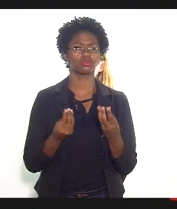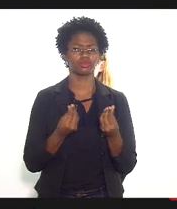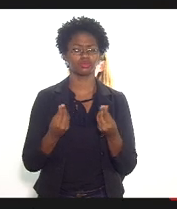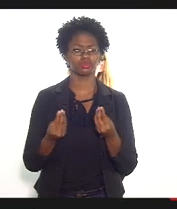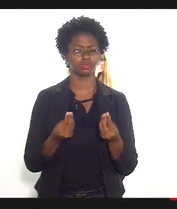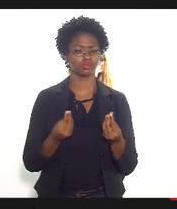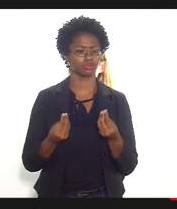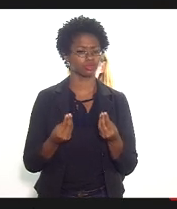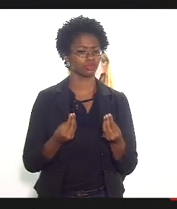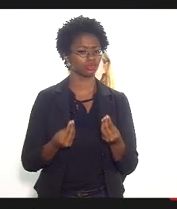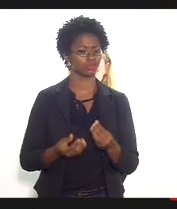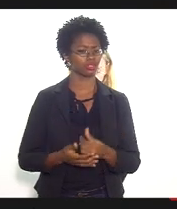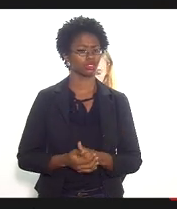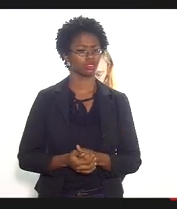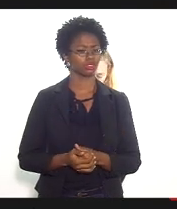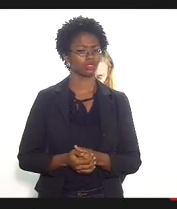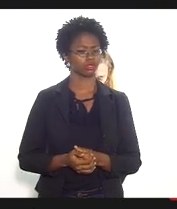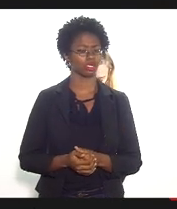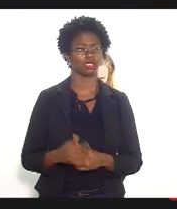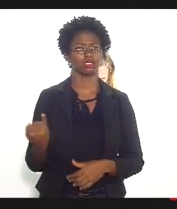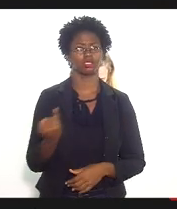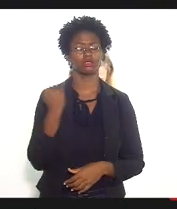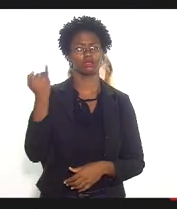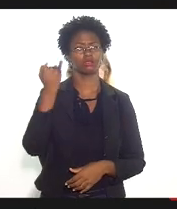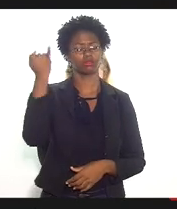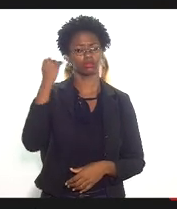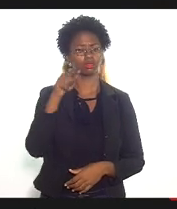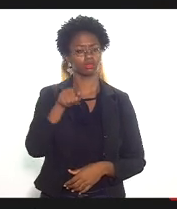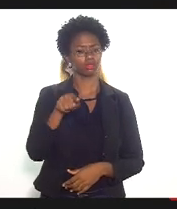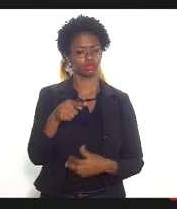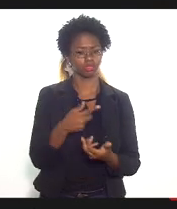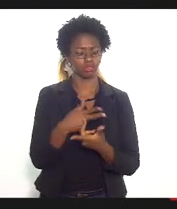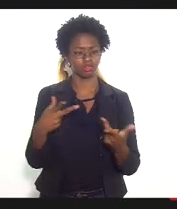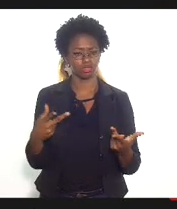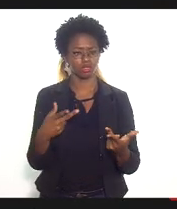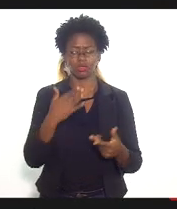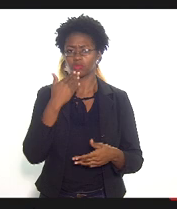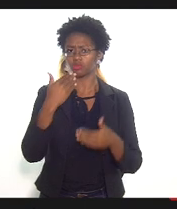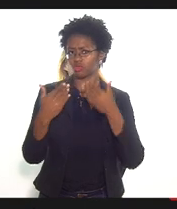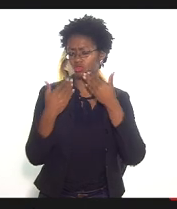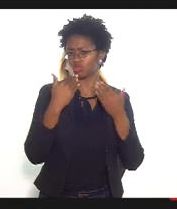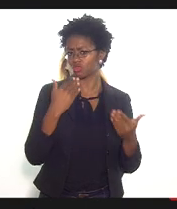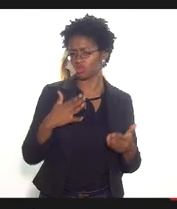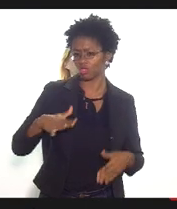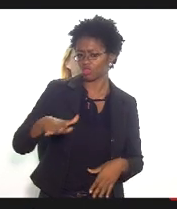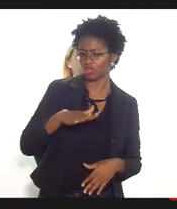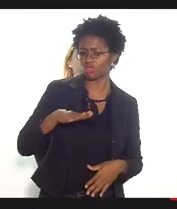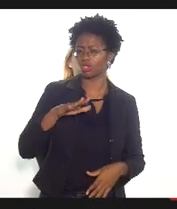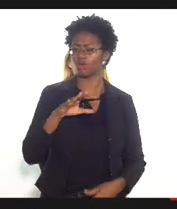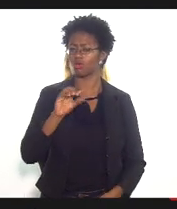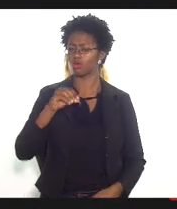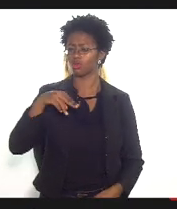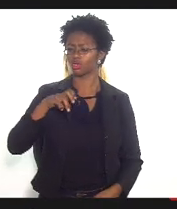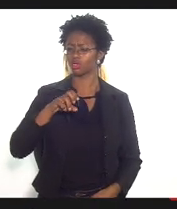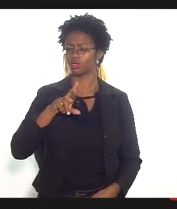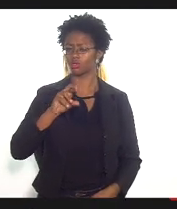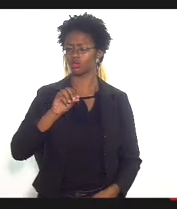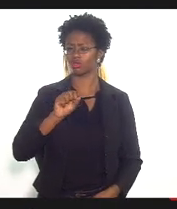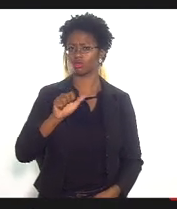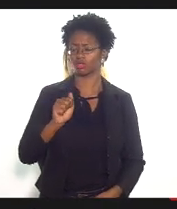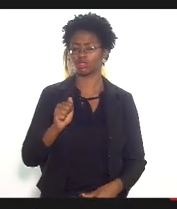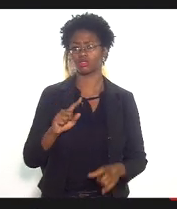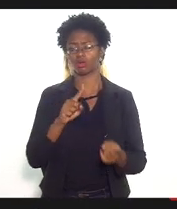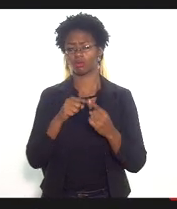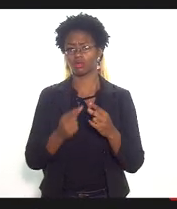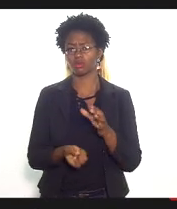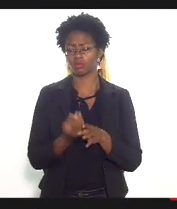ter uma participação muito, muito importante desses outros regimes, que são regimes de cessão onerosa e partilha de produção. O regime